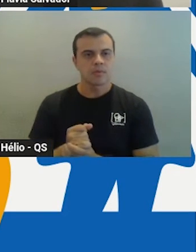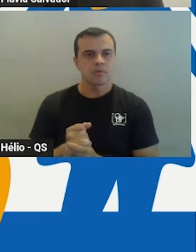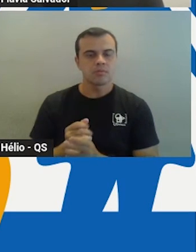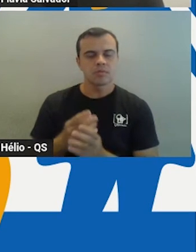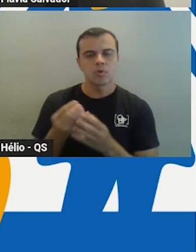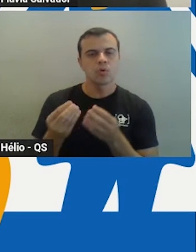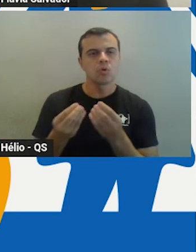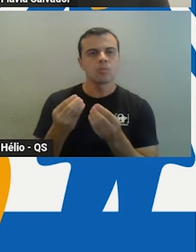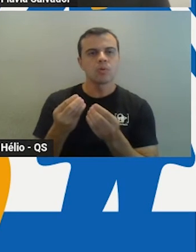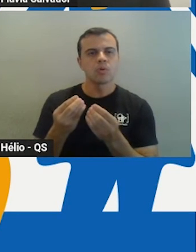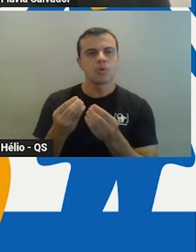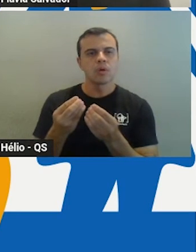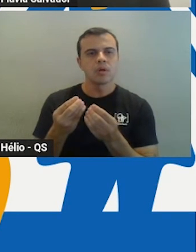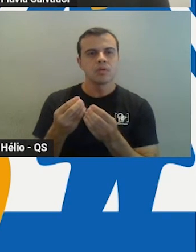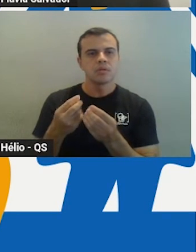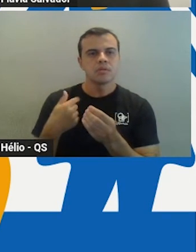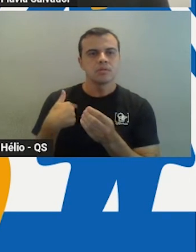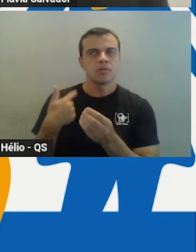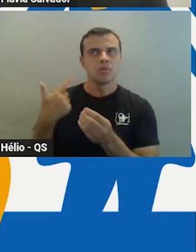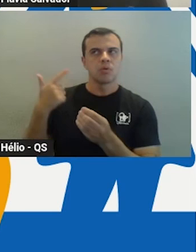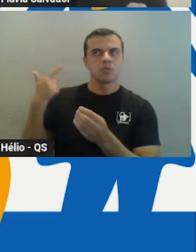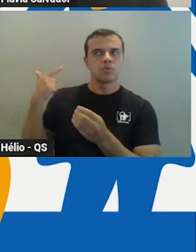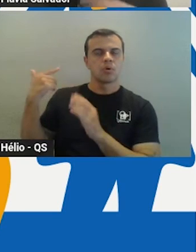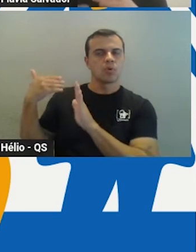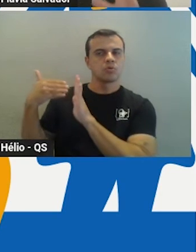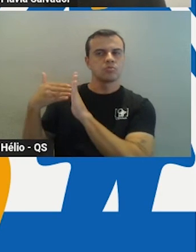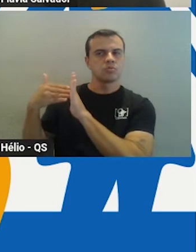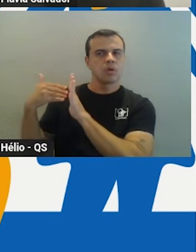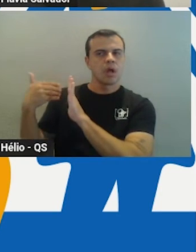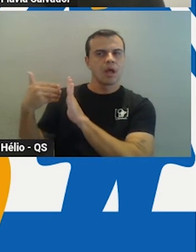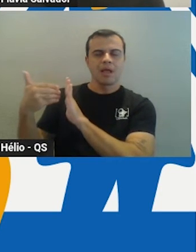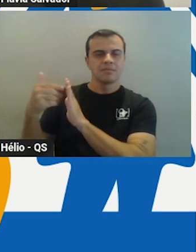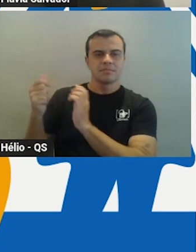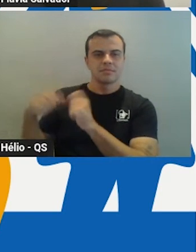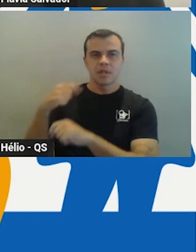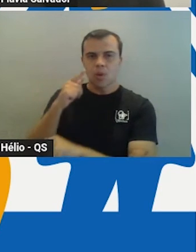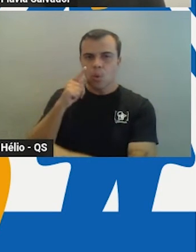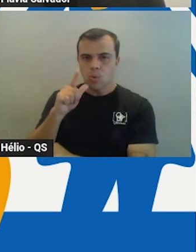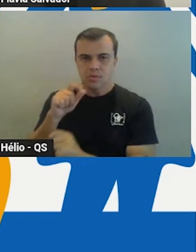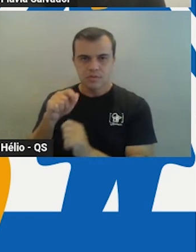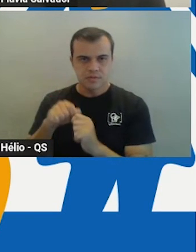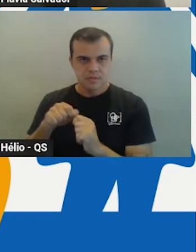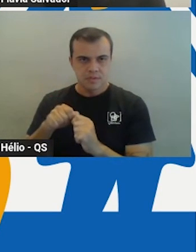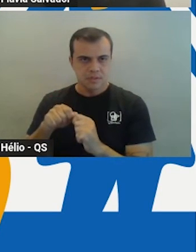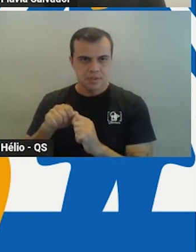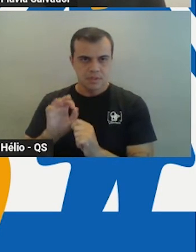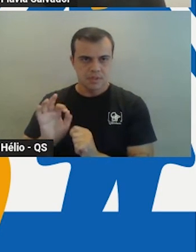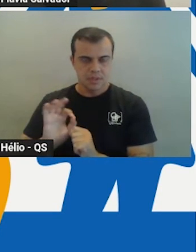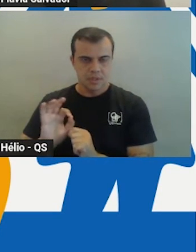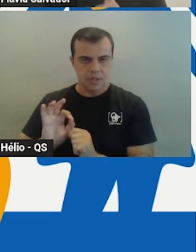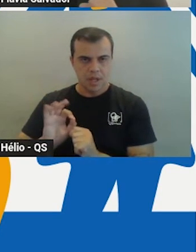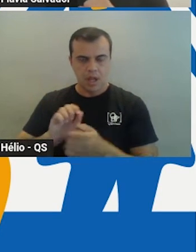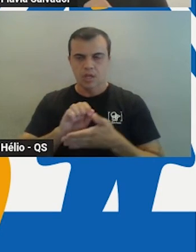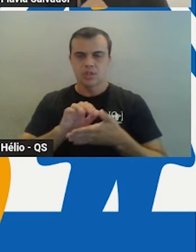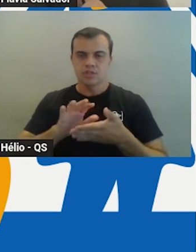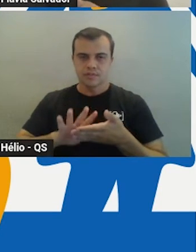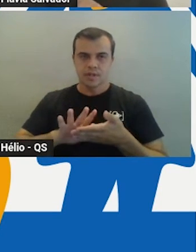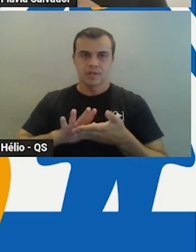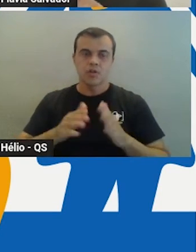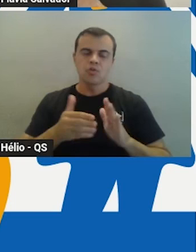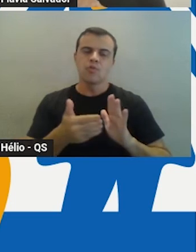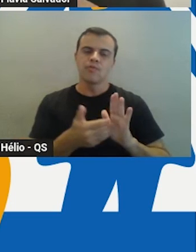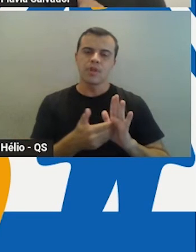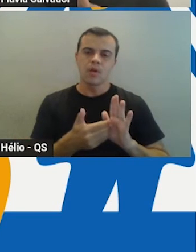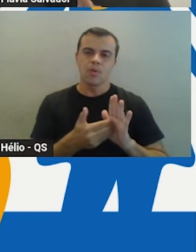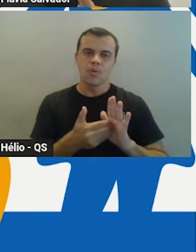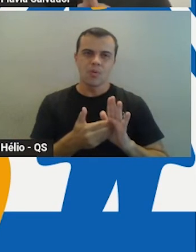tempo de escuta do último participante, não conseguiria realizar a atividade. E no final das